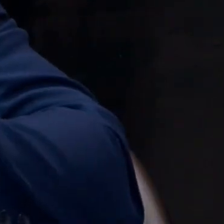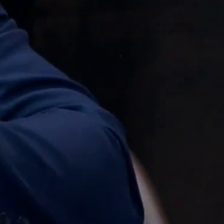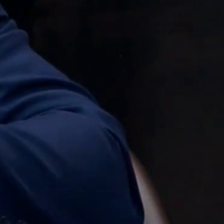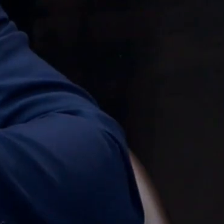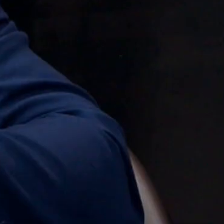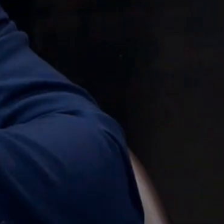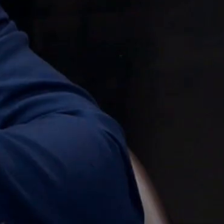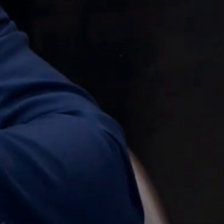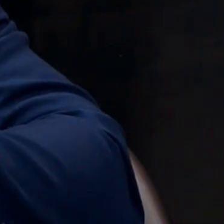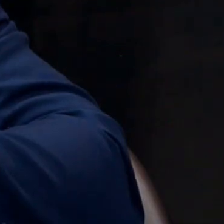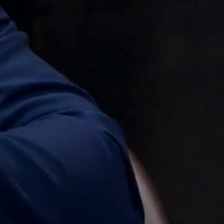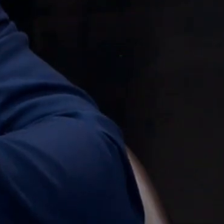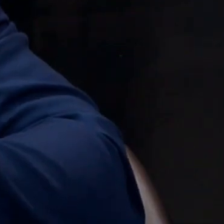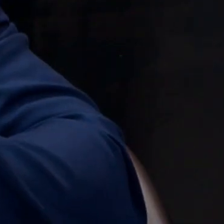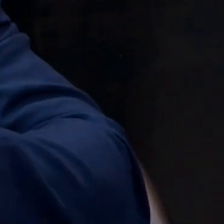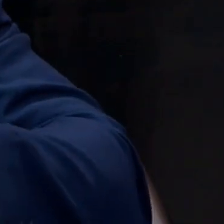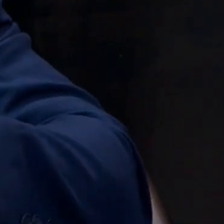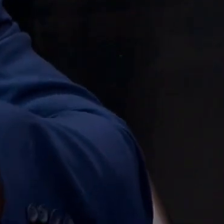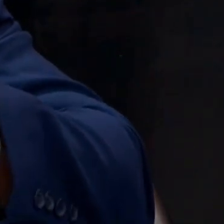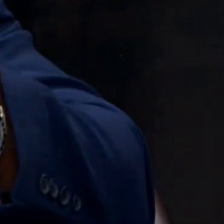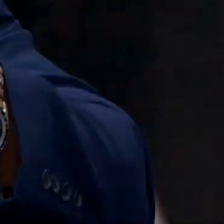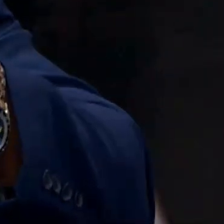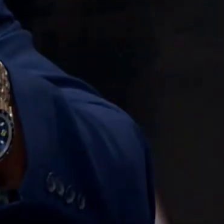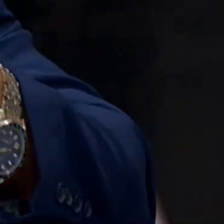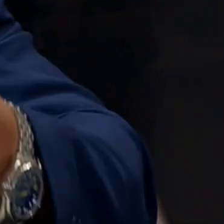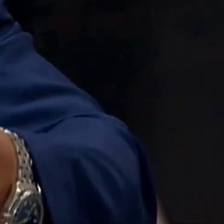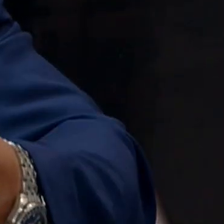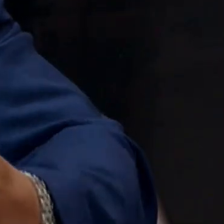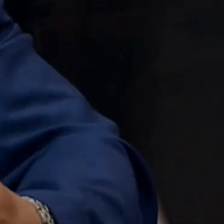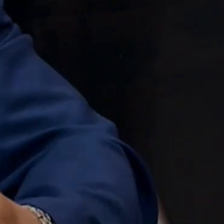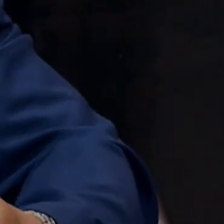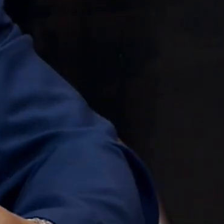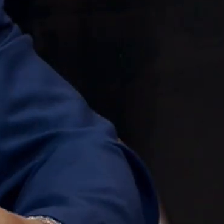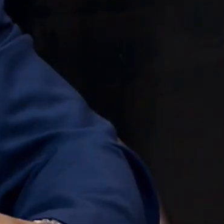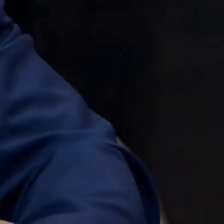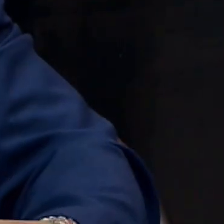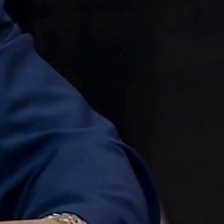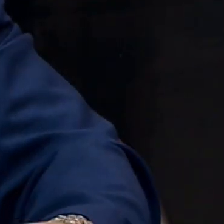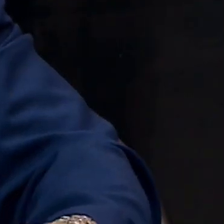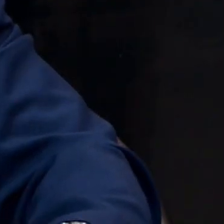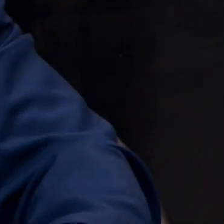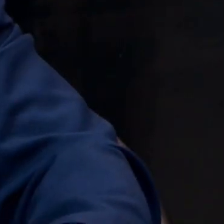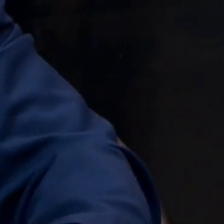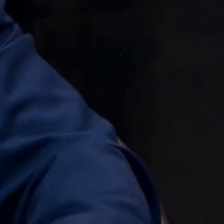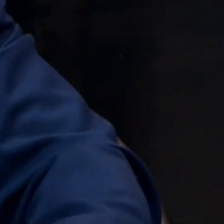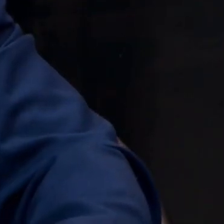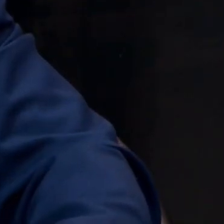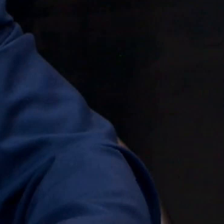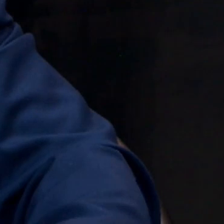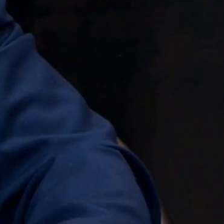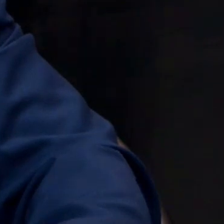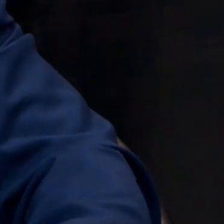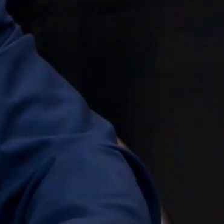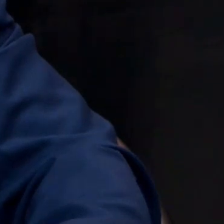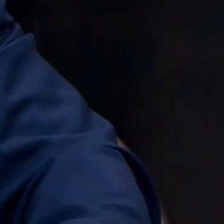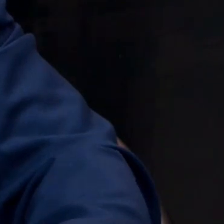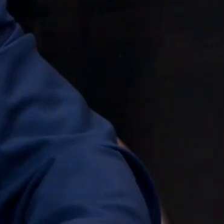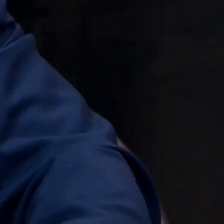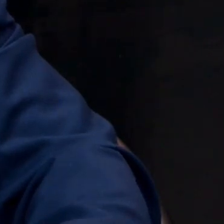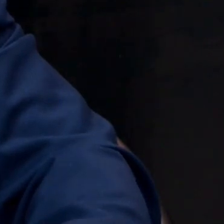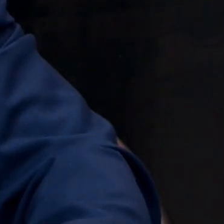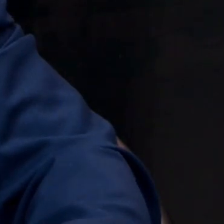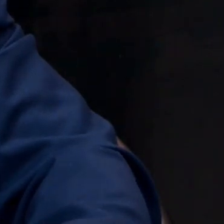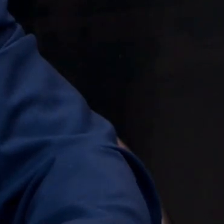se conhece, quando você não vive essa autoanulação, você consegue viver o seu verdadeiro, o seu